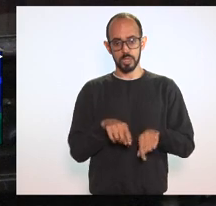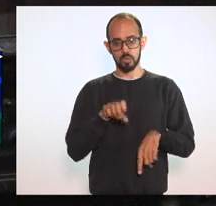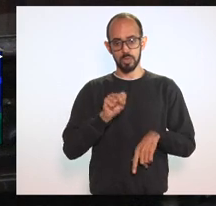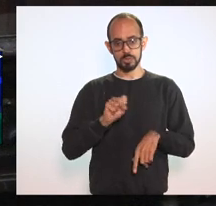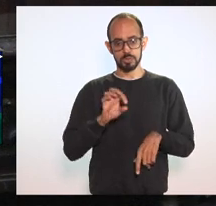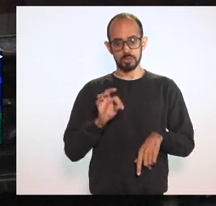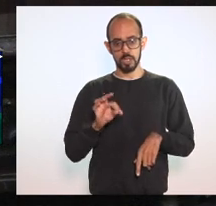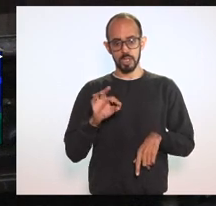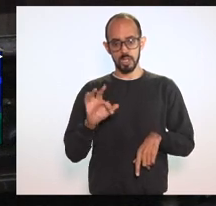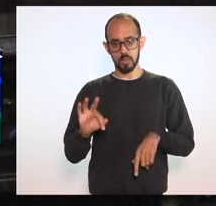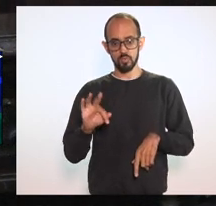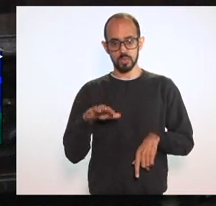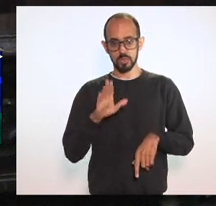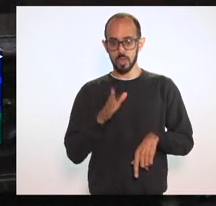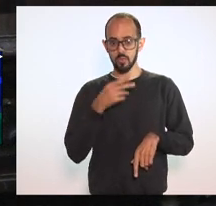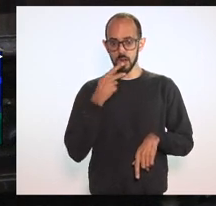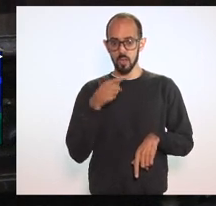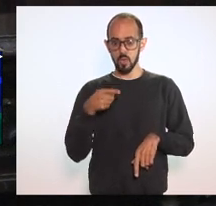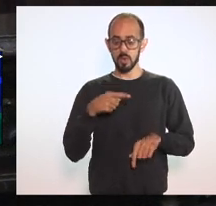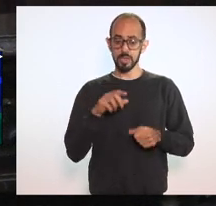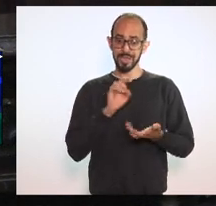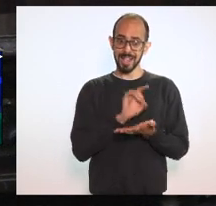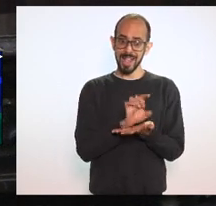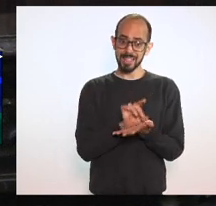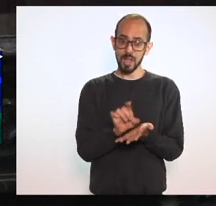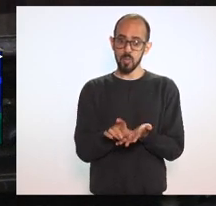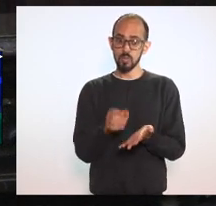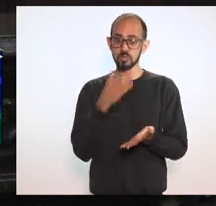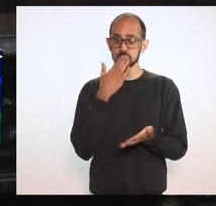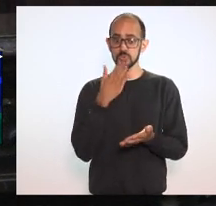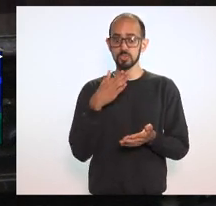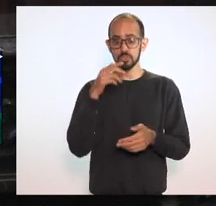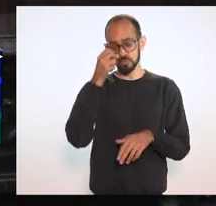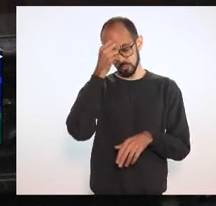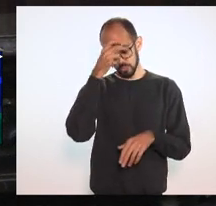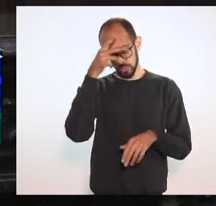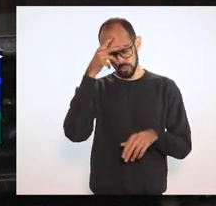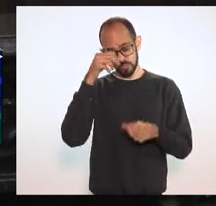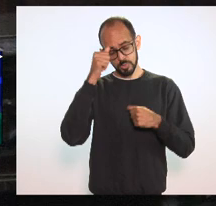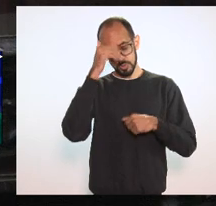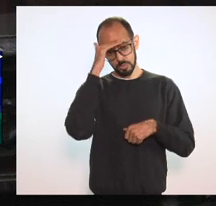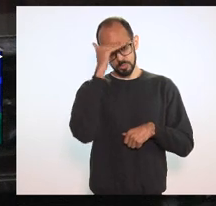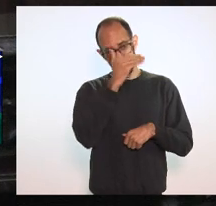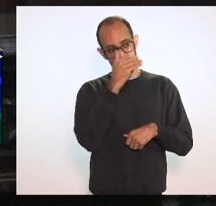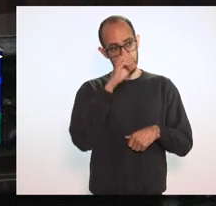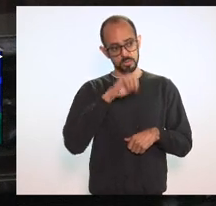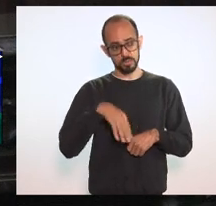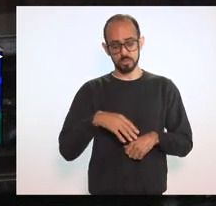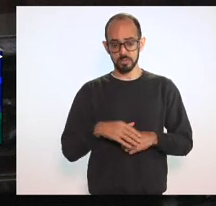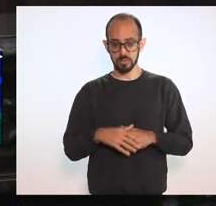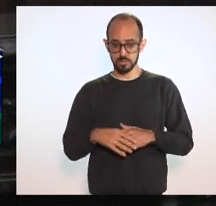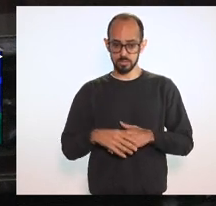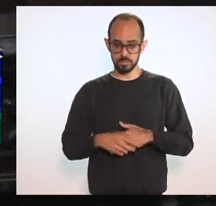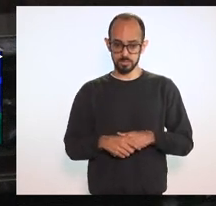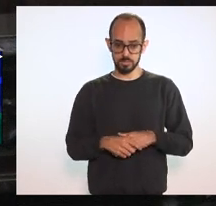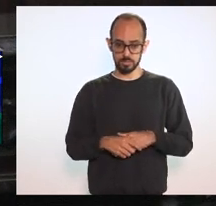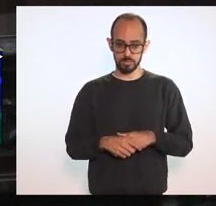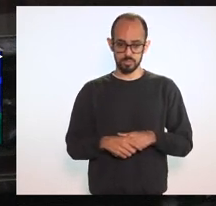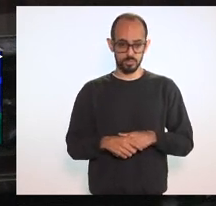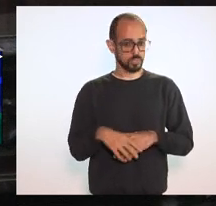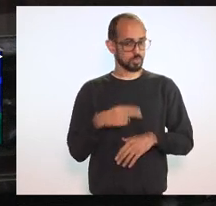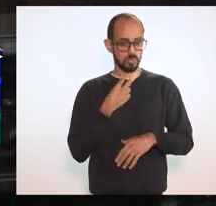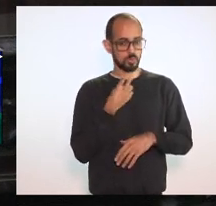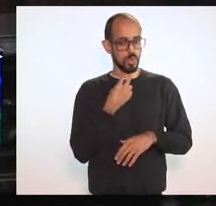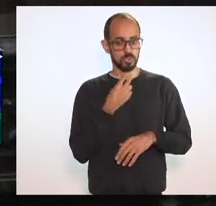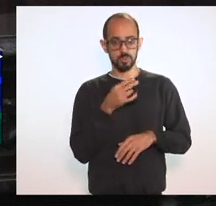especificidade de cada município será respeitada isso não pode ser transformado em guerra política nós estamos ouvindo